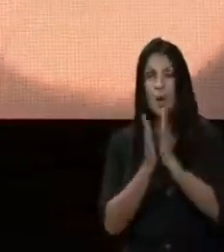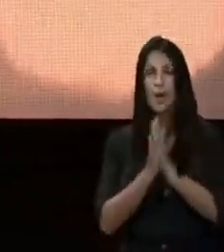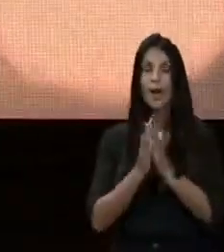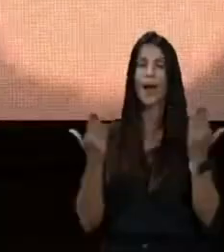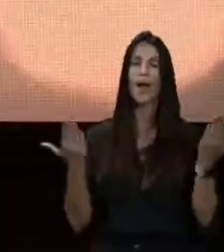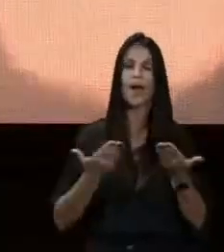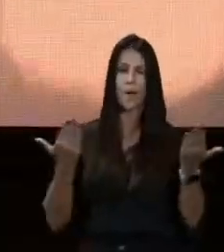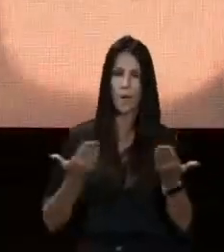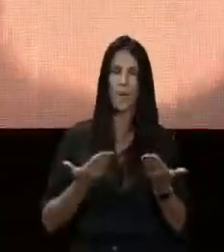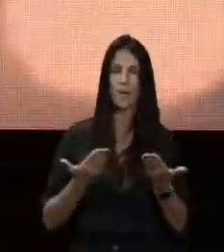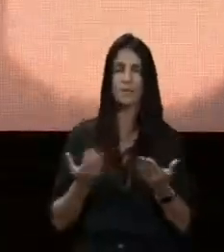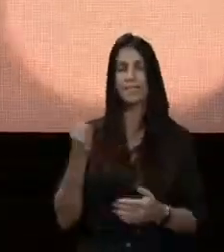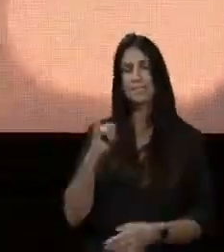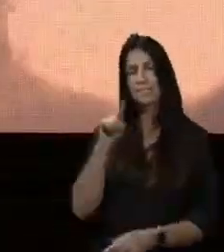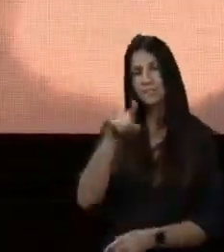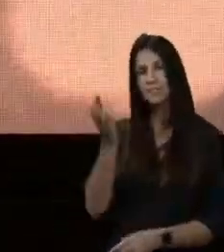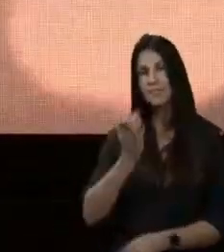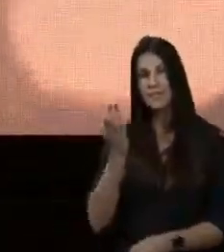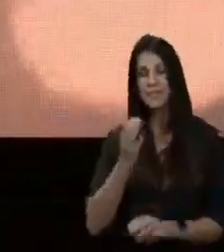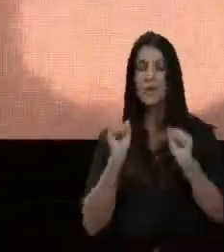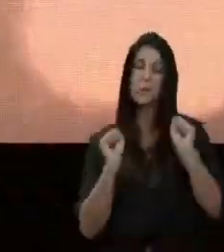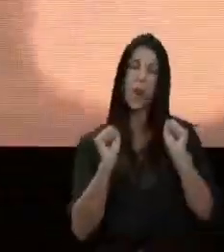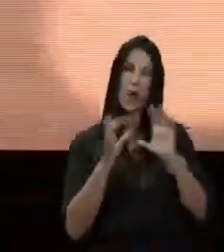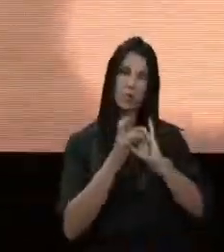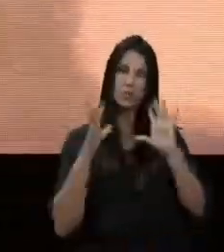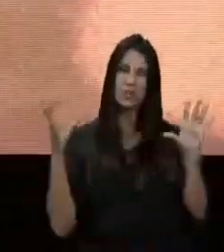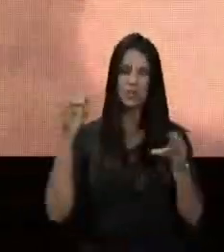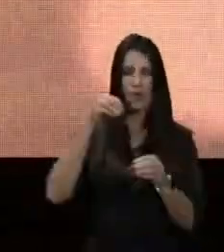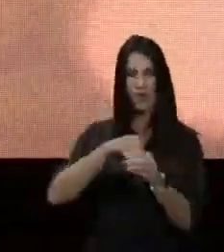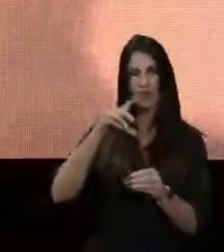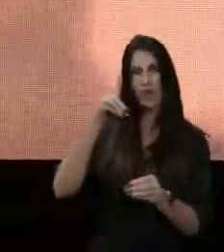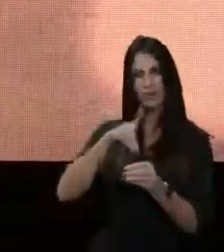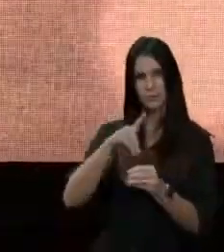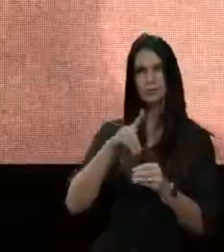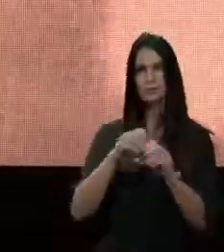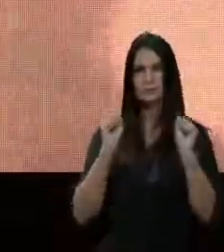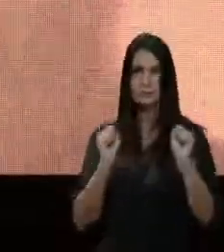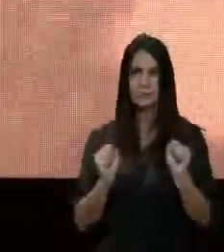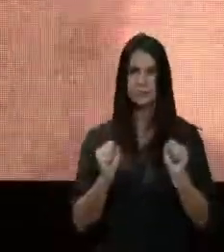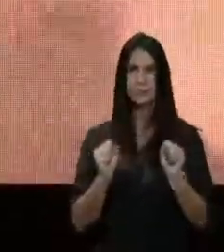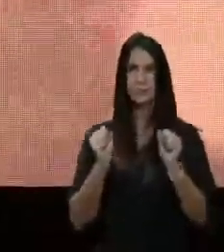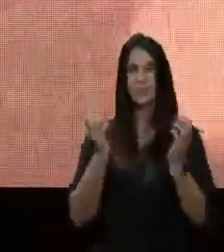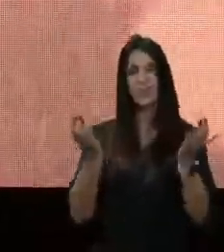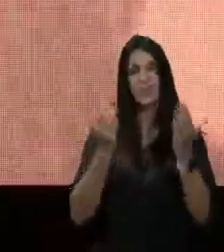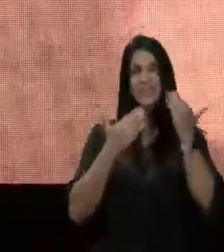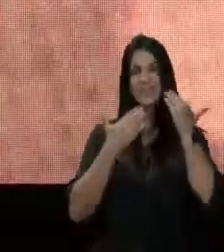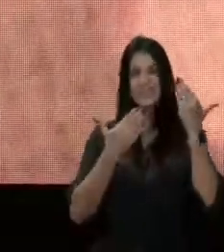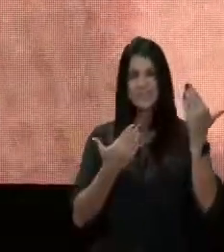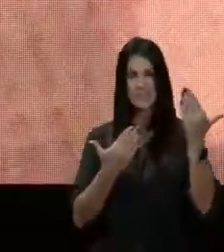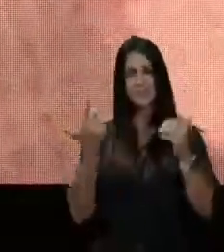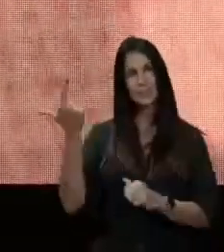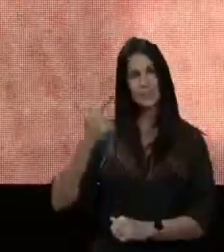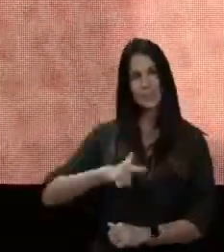Jesus quem quiser vai poder ofertar Aki nós vamos orar Encerrando o culto Amém eu queria agradecer mais uma vez